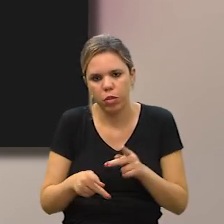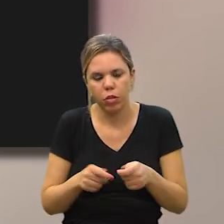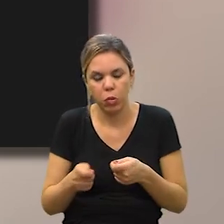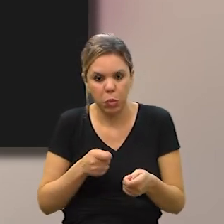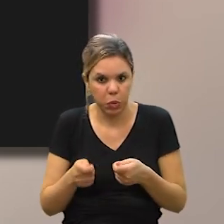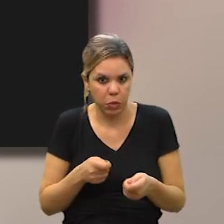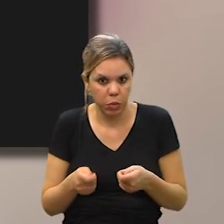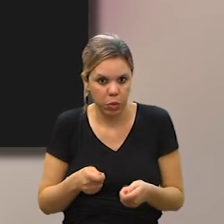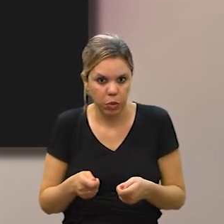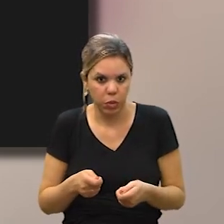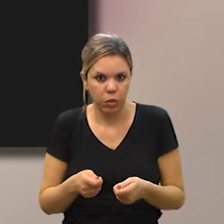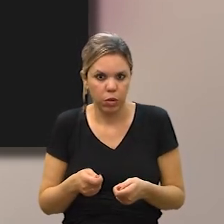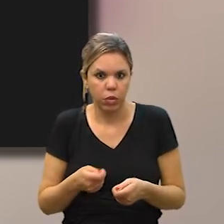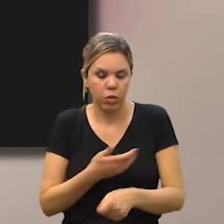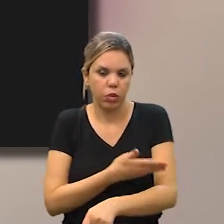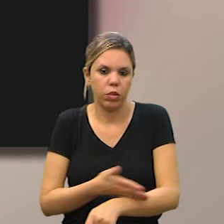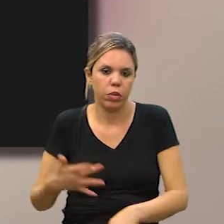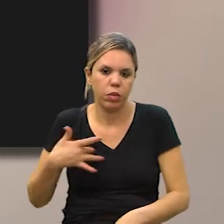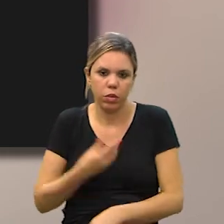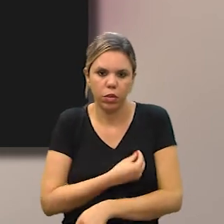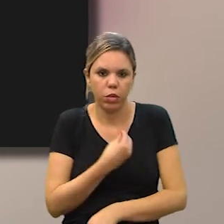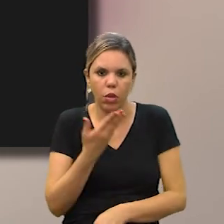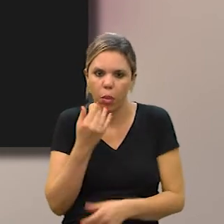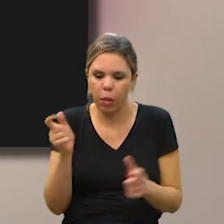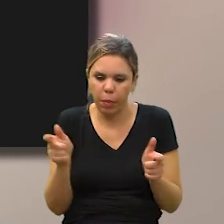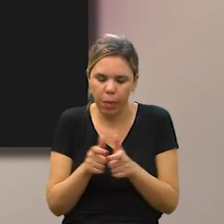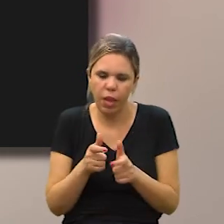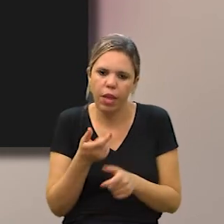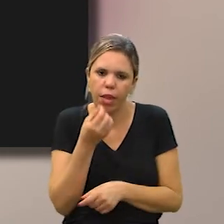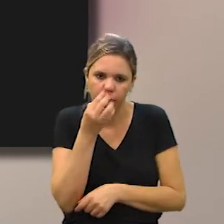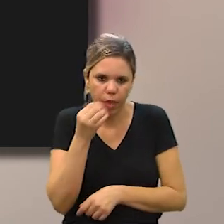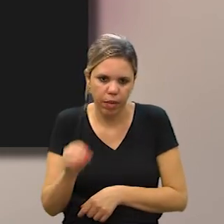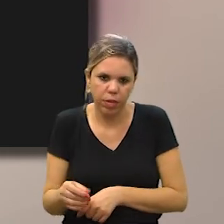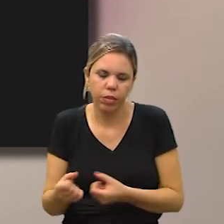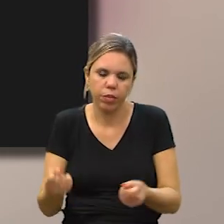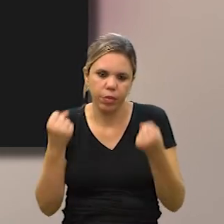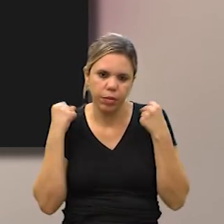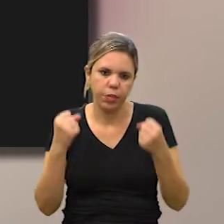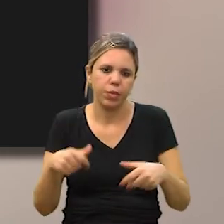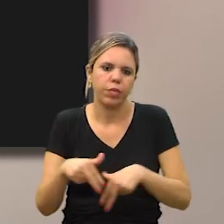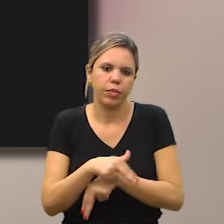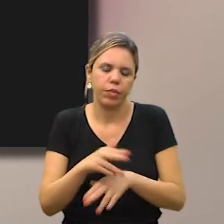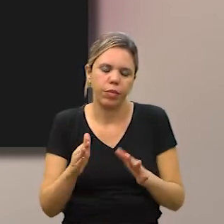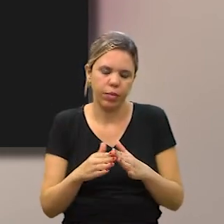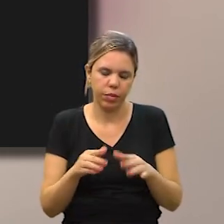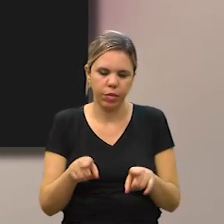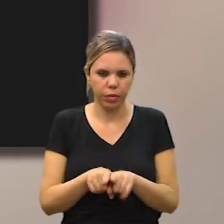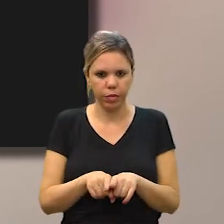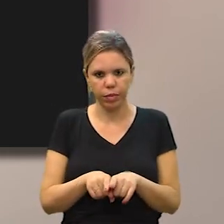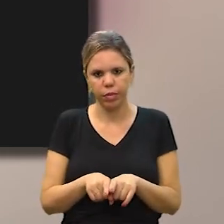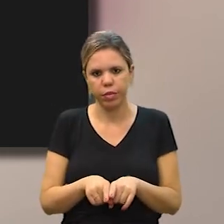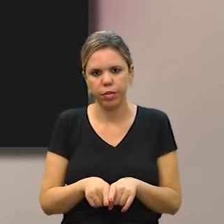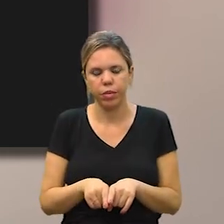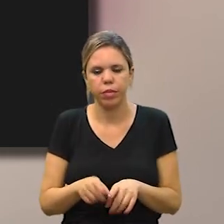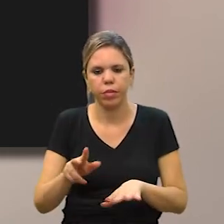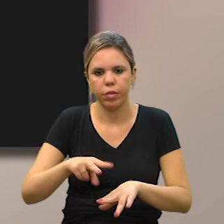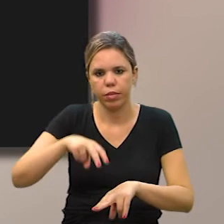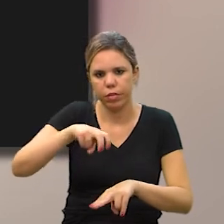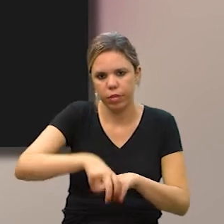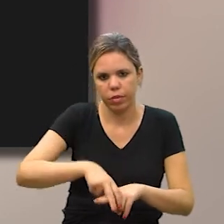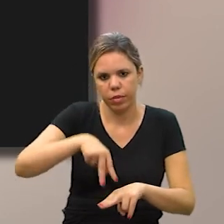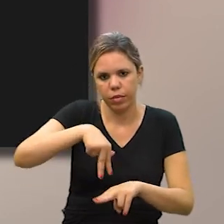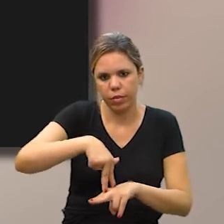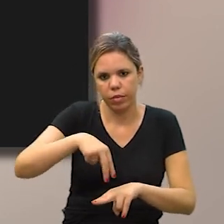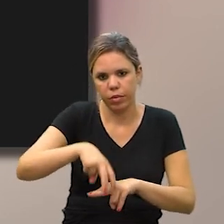esse controle manter os hábitos saudáveis comer menos sal fazer atividade física mesmo em casa um levantasse